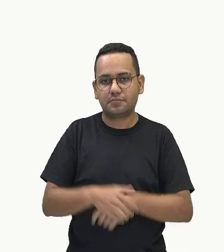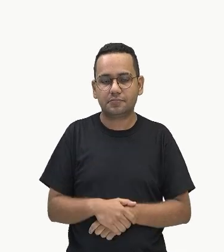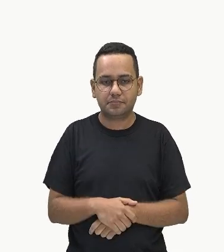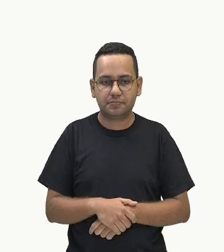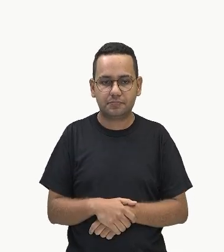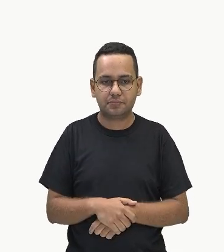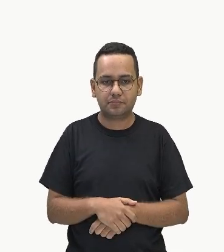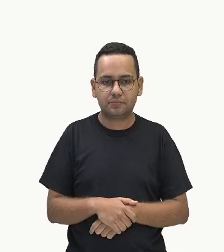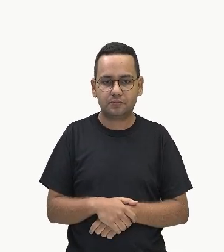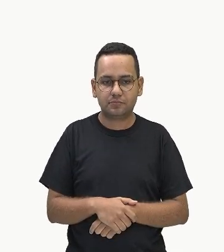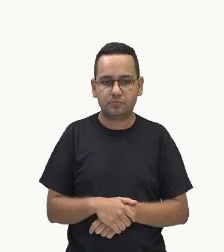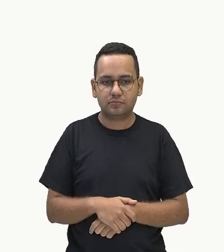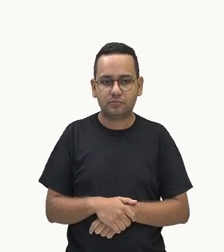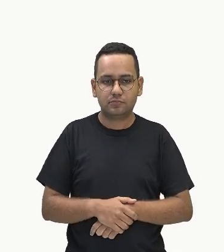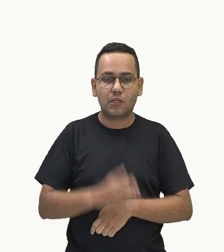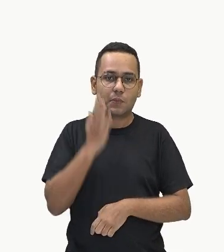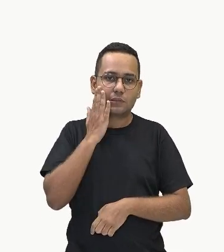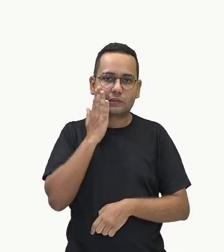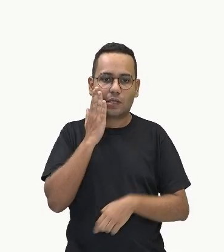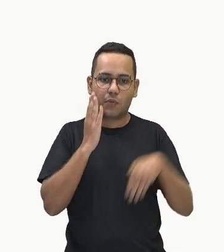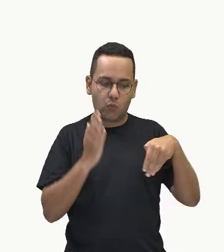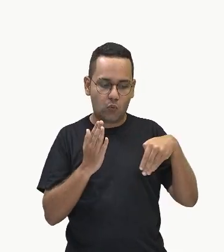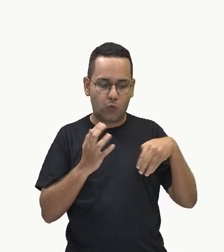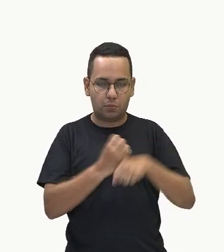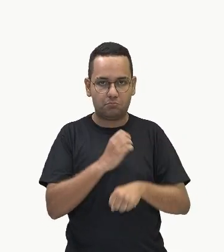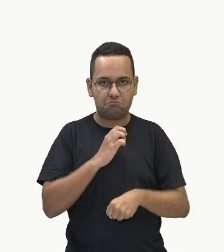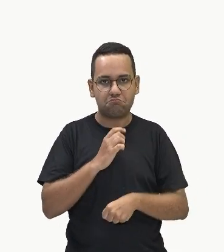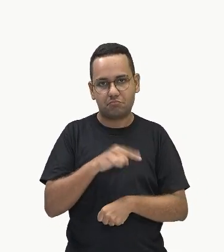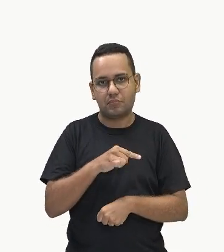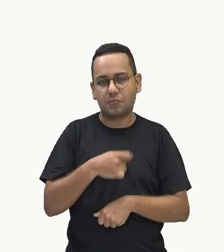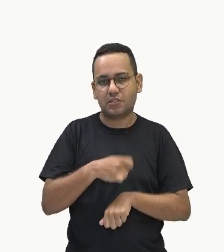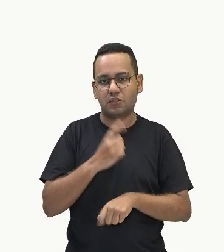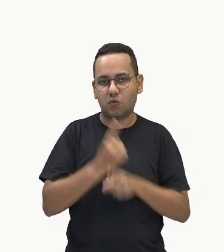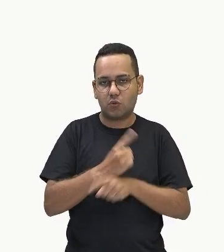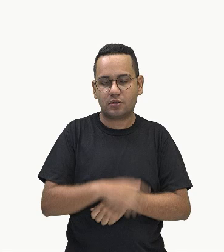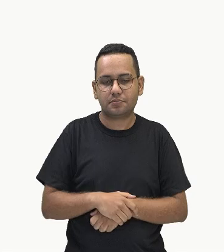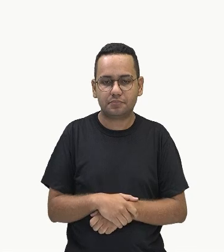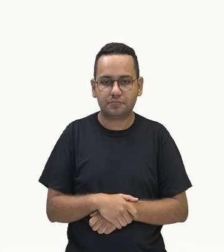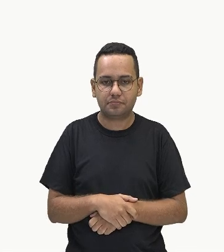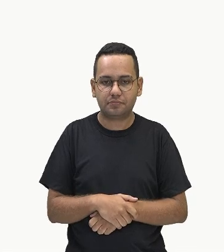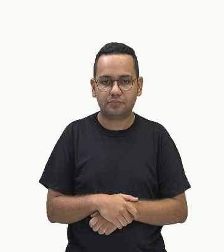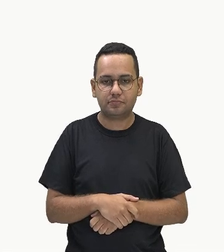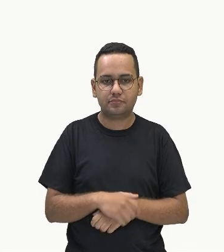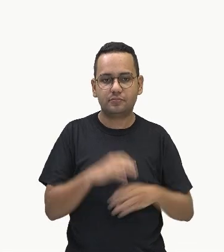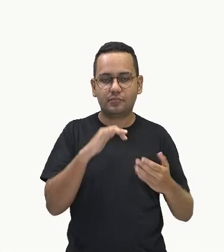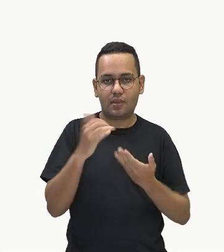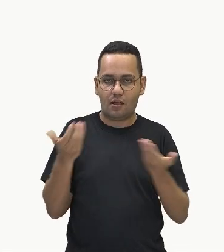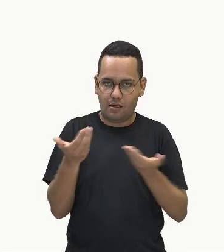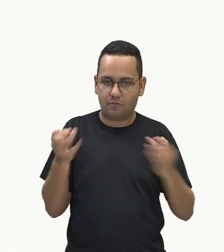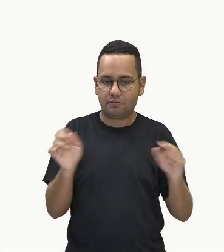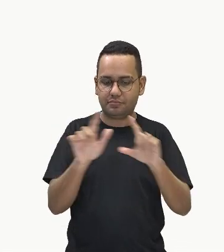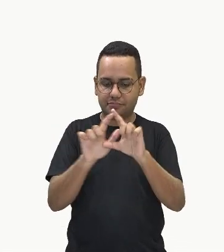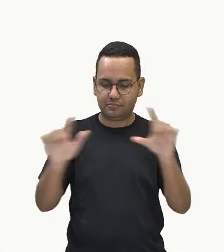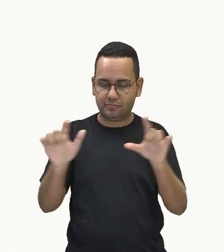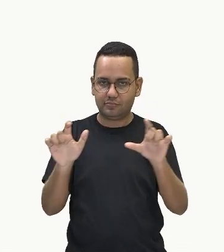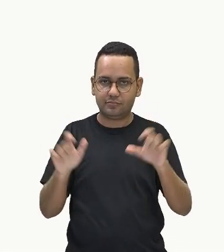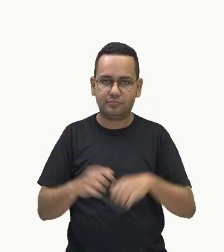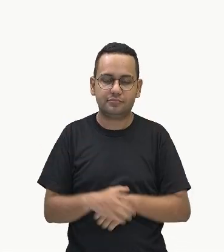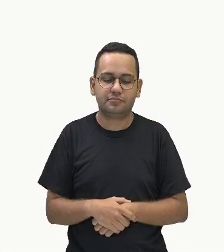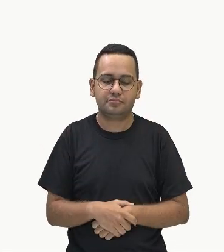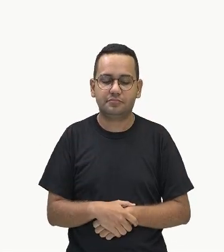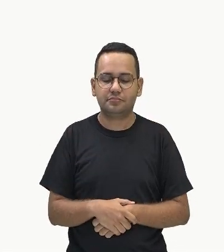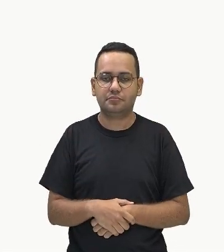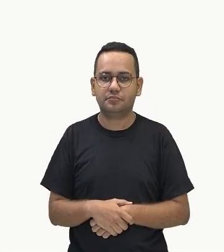Eu quero saber o meu montante. Eu aplico novamente na minha fórmula dos juros